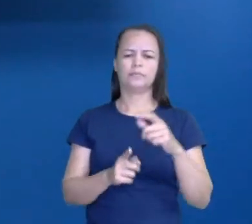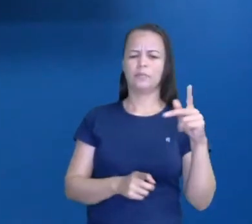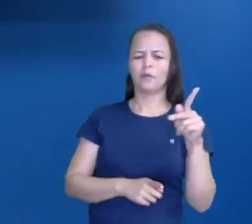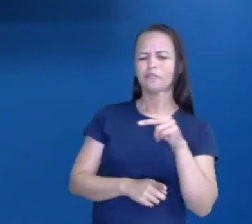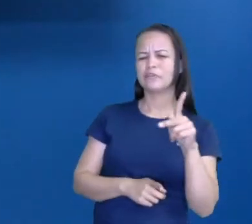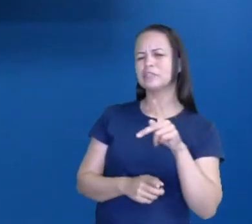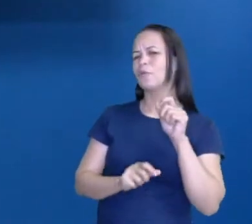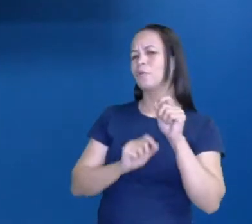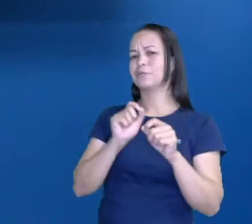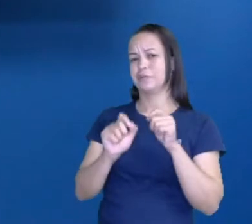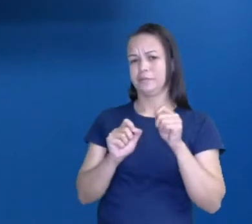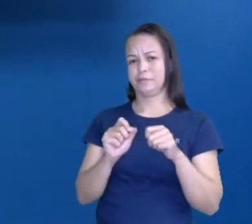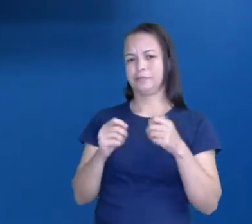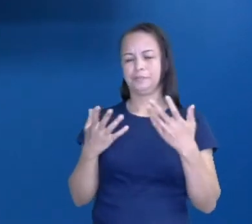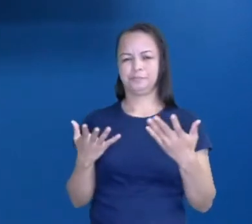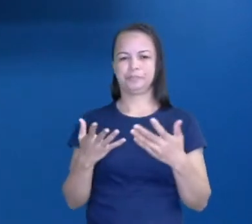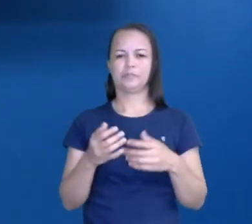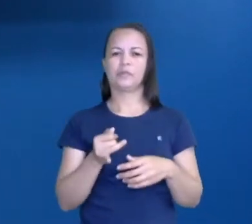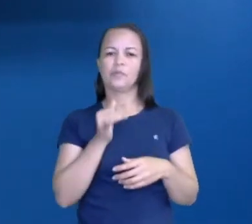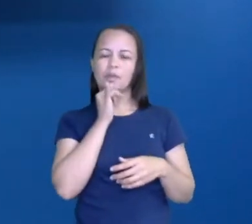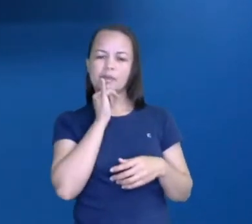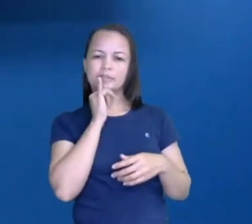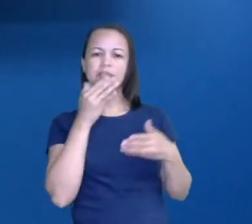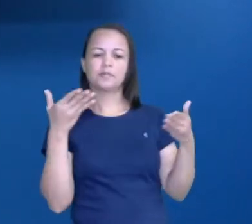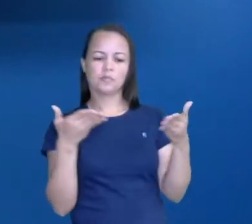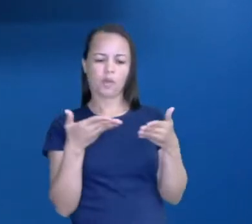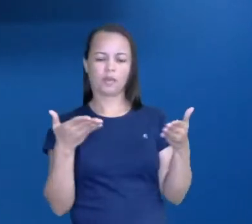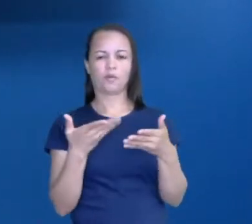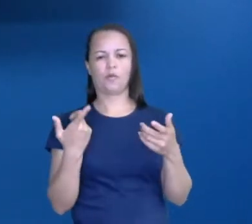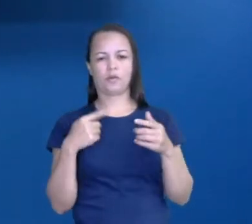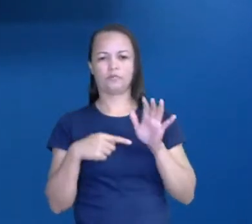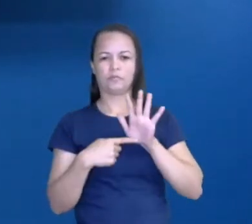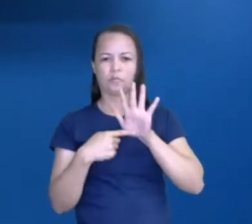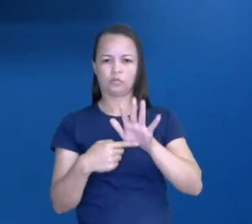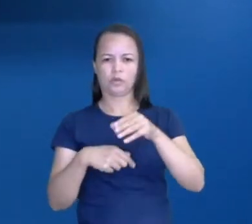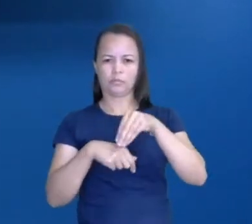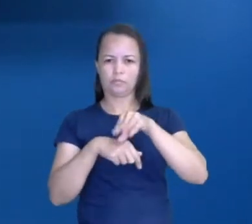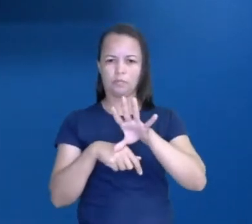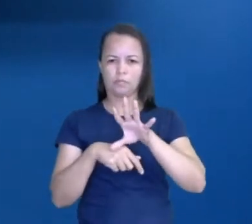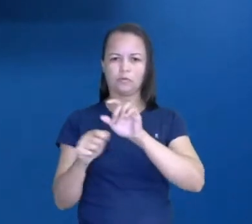ver os exemplos do slide, do próximo slide, certo, gente?